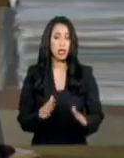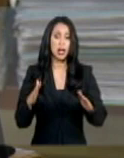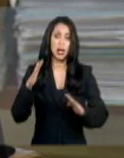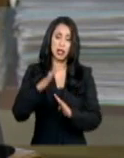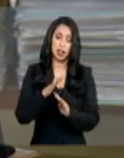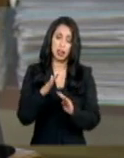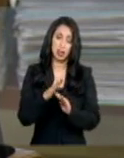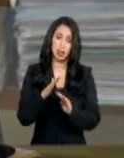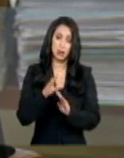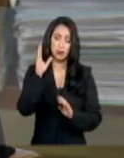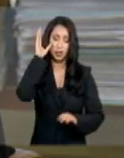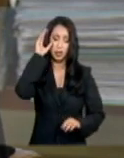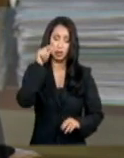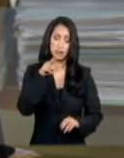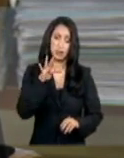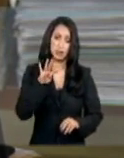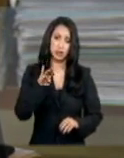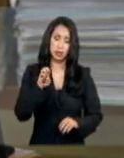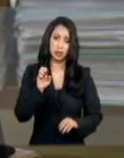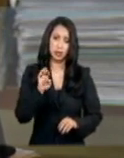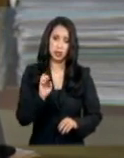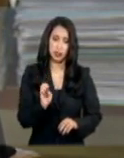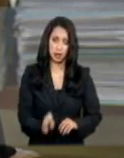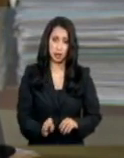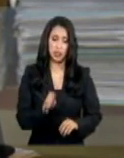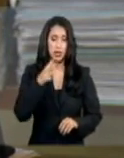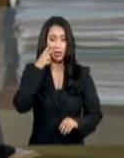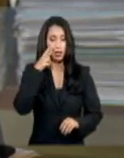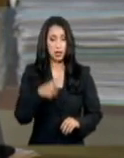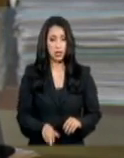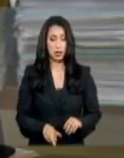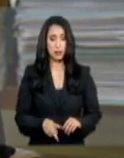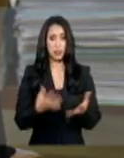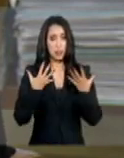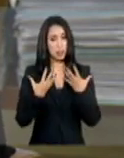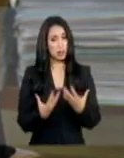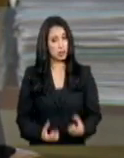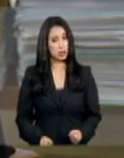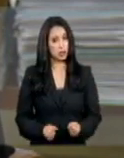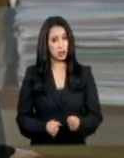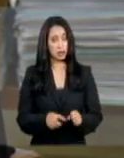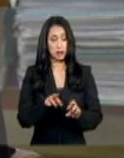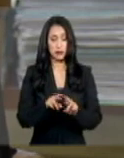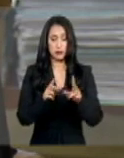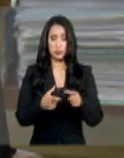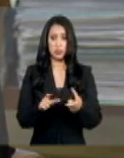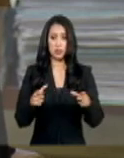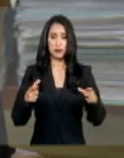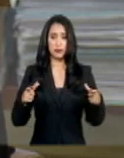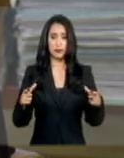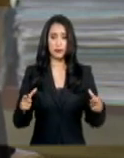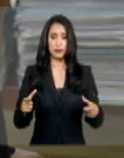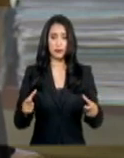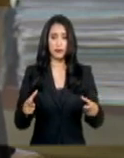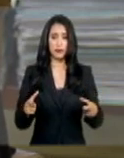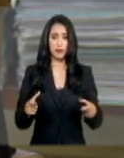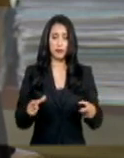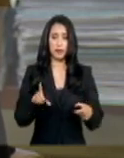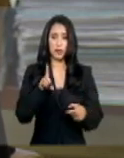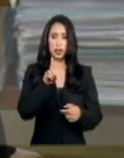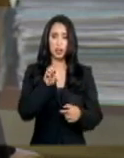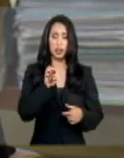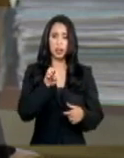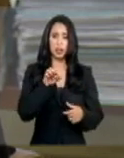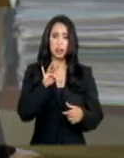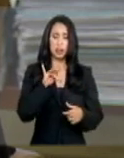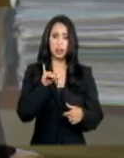decisão sobre a tese a ser adotada que não poderá ser distinto ou mais abrangente que a questão definida na